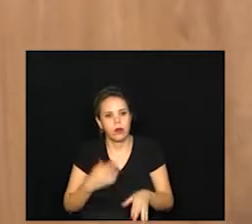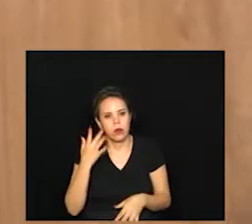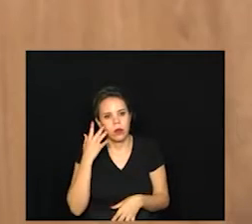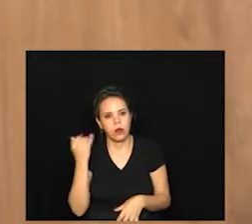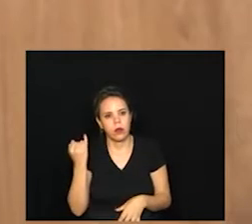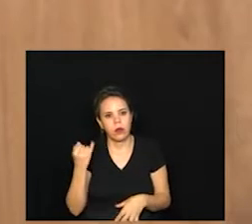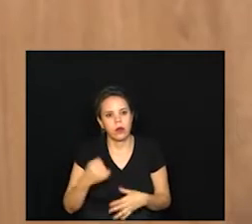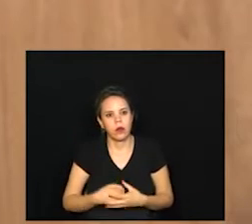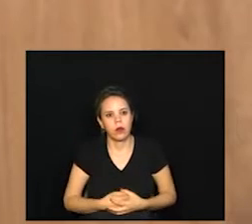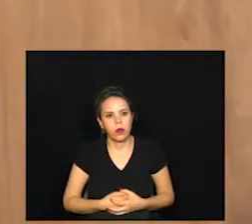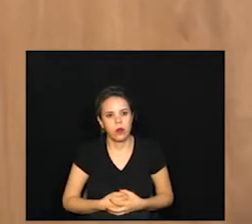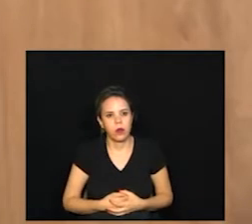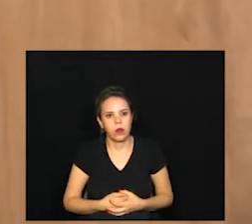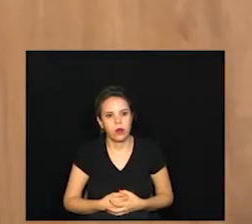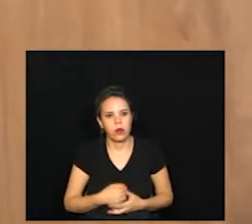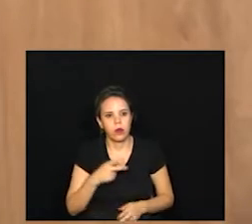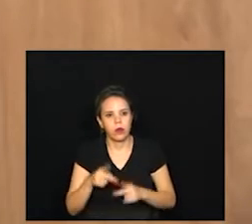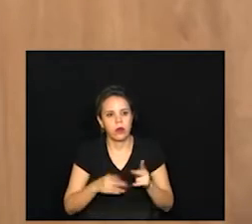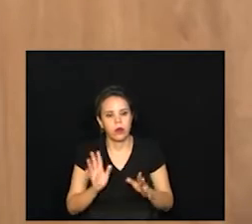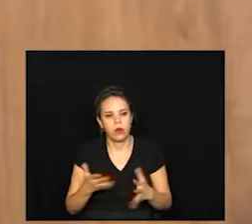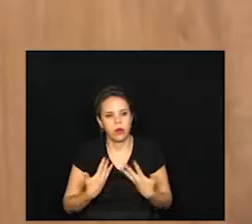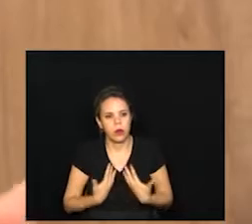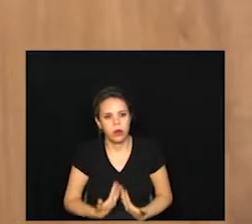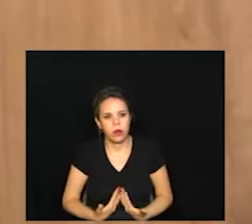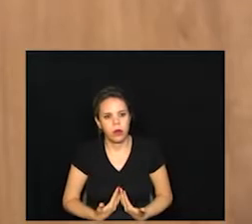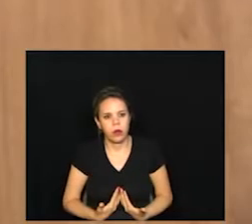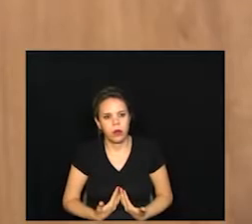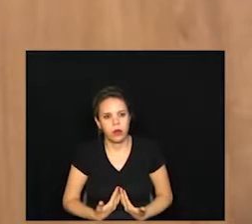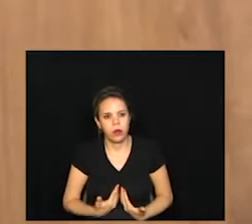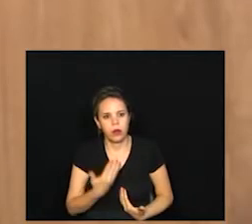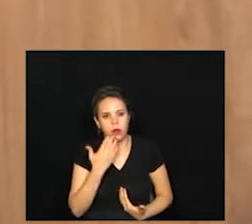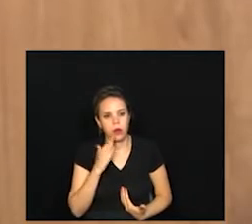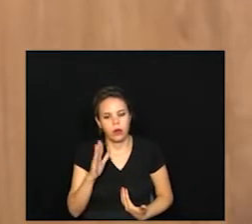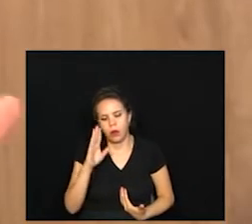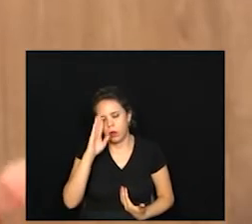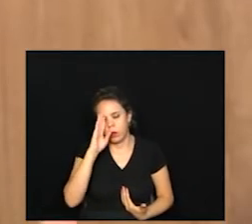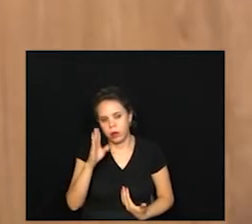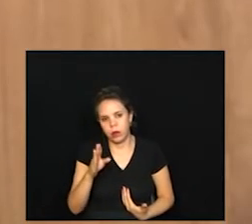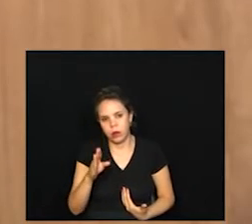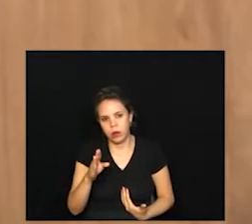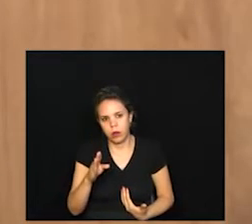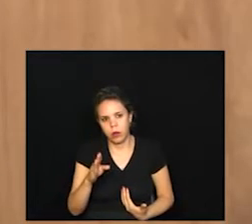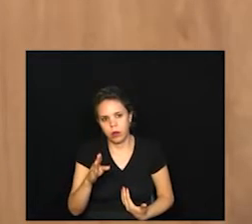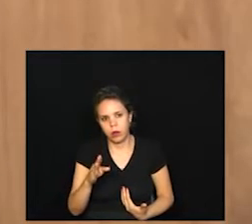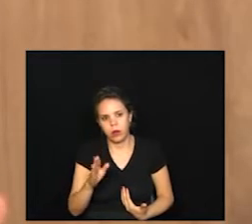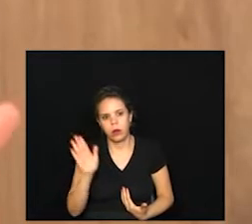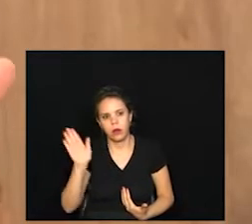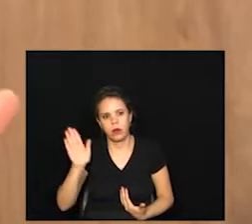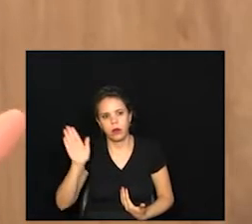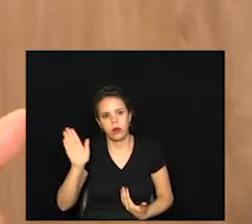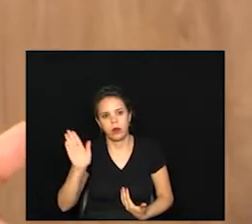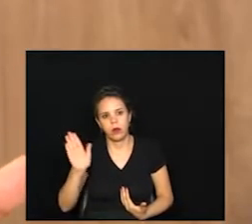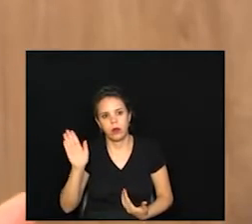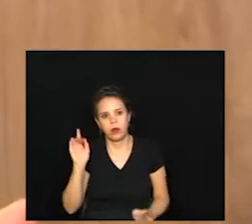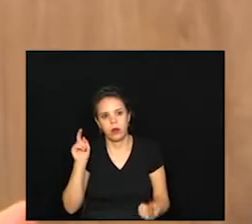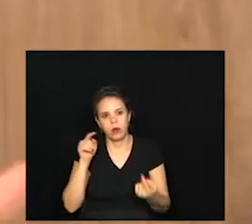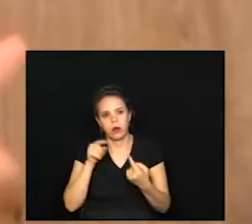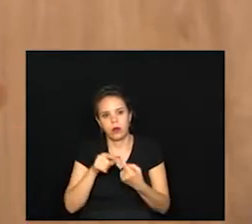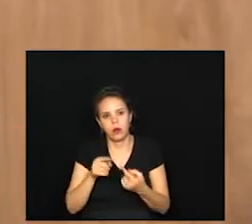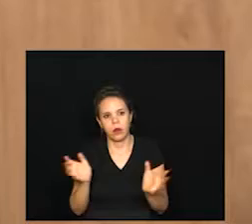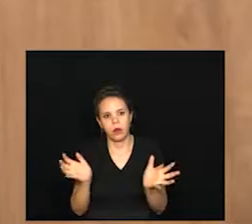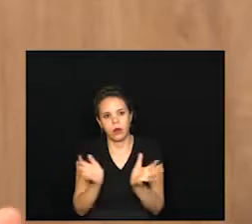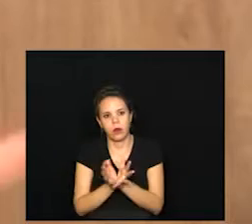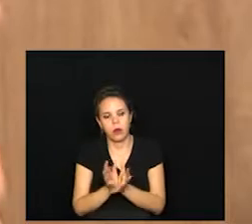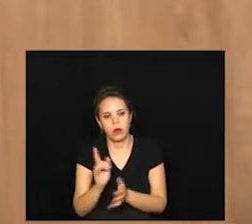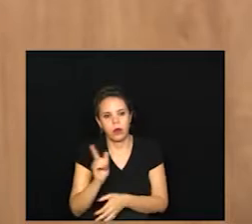muito importante, sabe, o povo já está cansado de promessas, principalmente essas promessas eleitoreiras. O objetivo dessa comissão